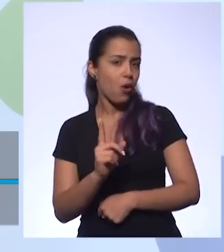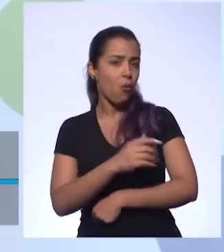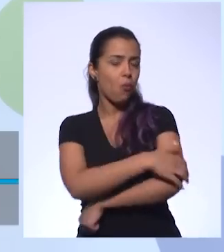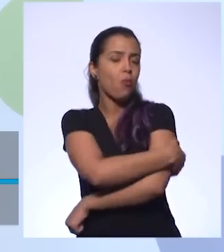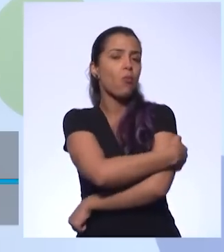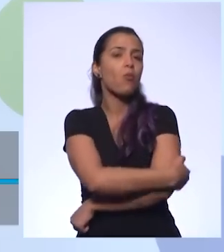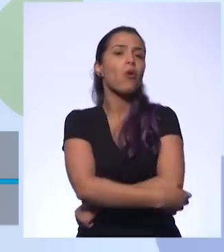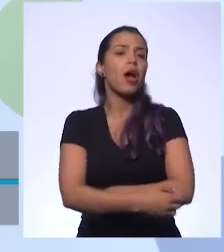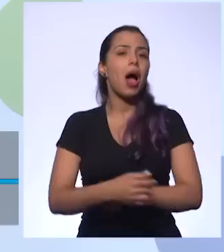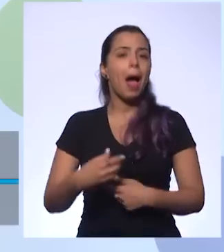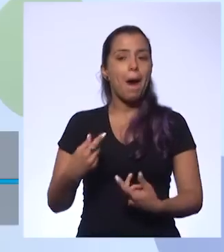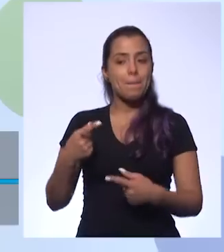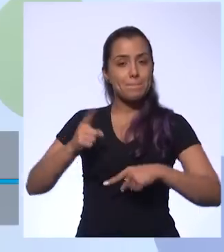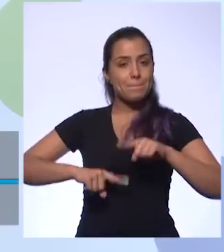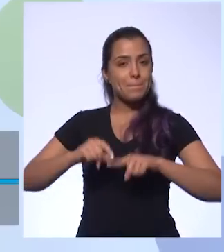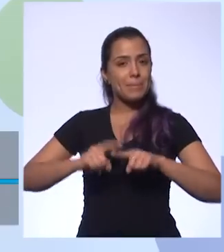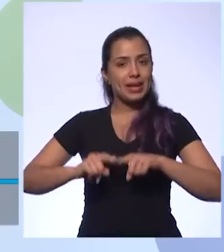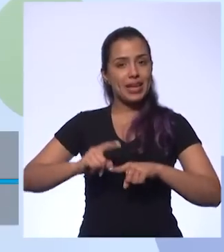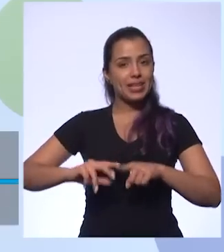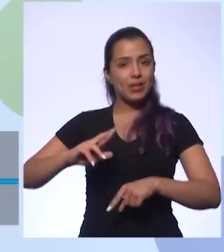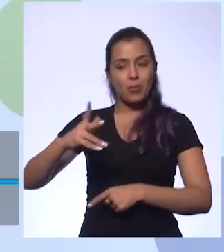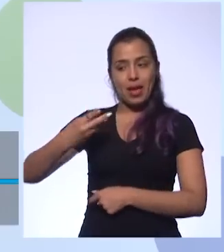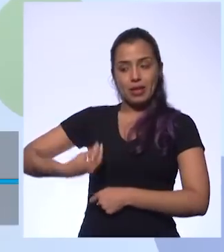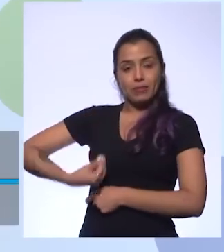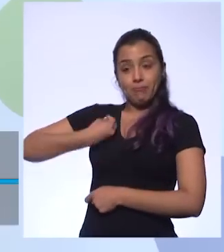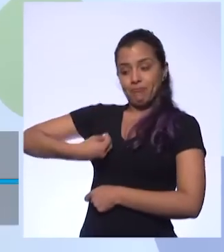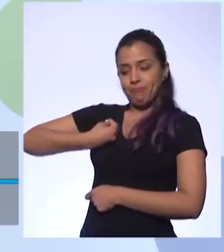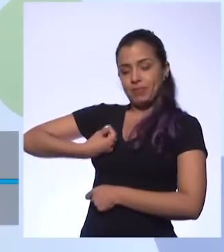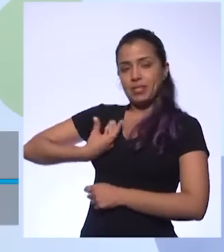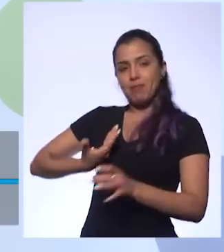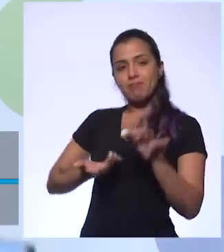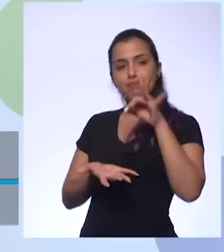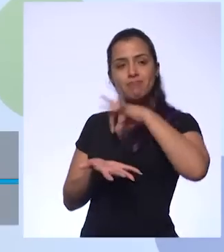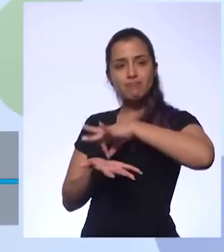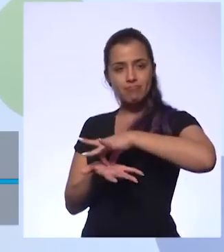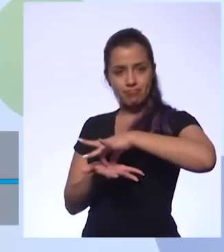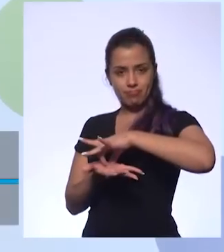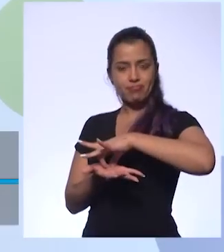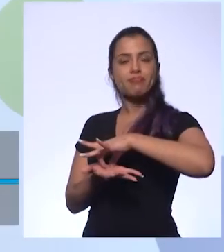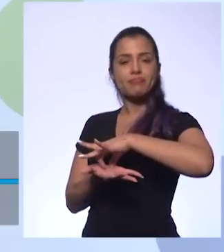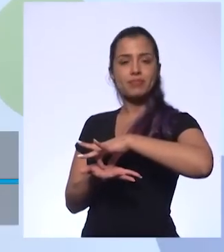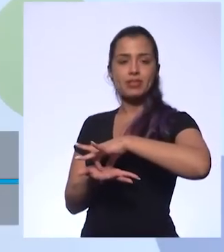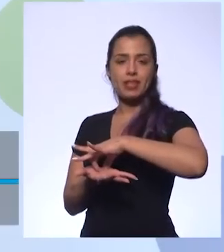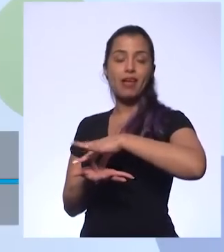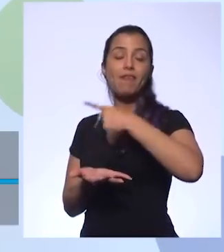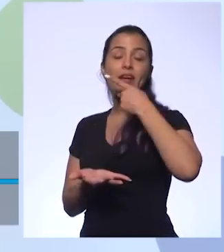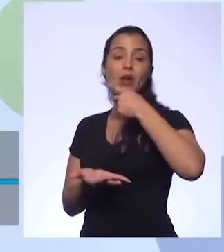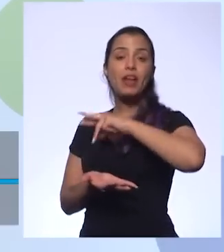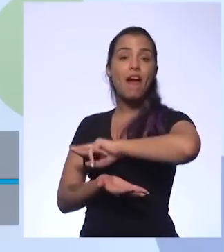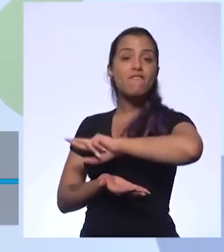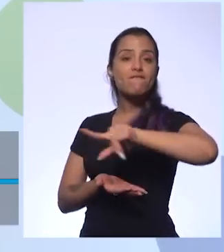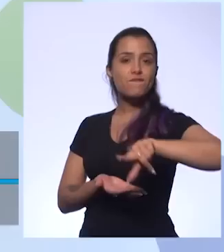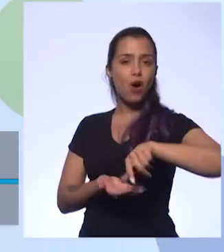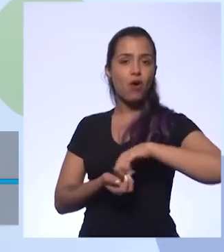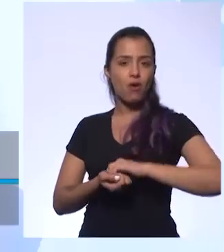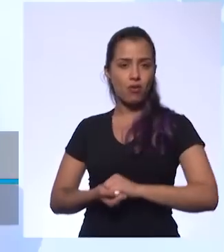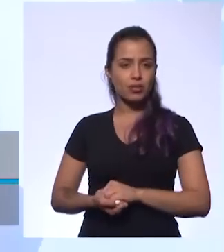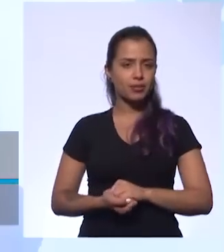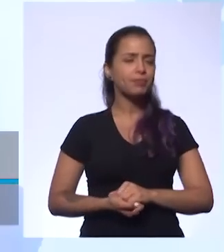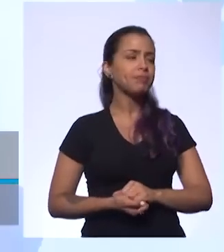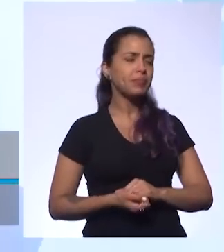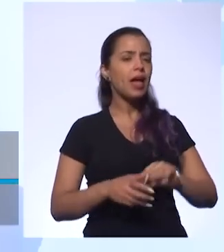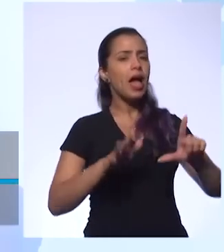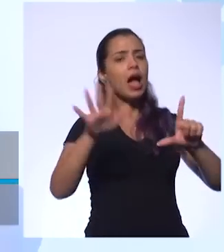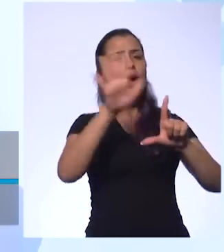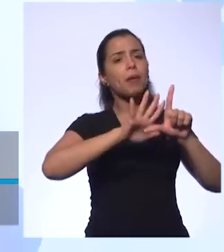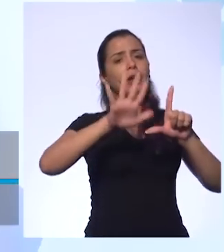estão garantindo a sobrevivência. E falaram que ele está fora do parque de diversões. Cartoon é base